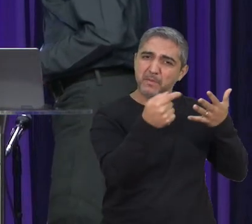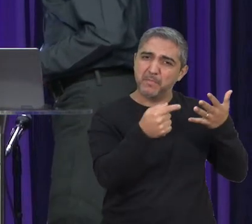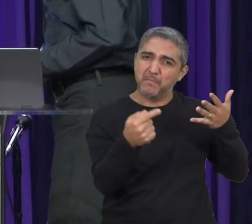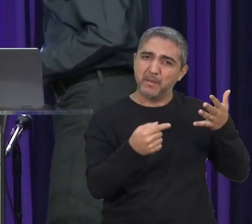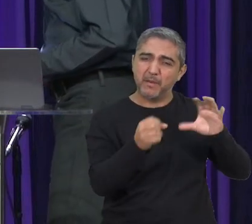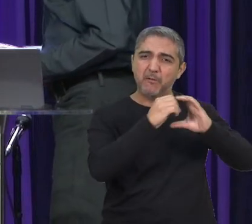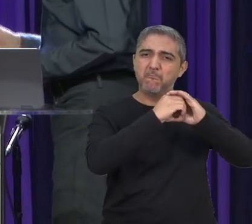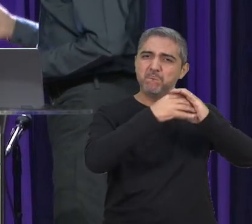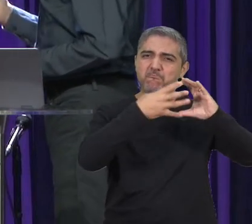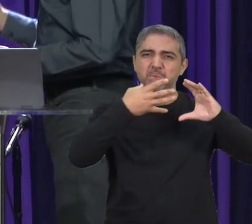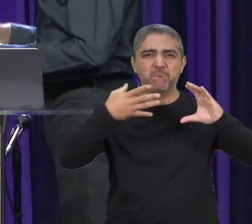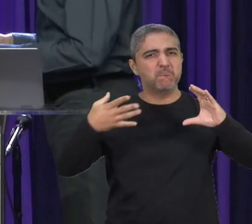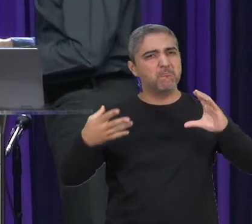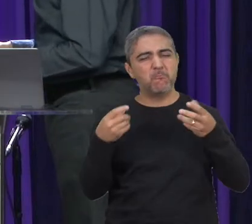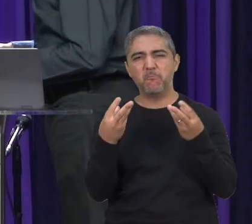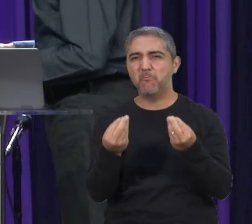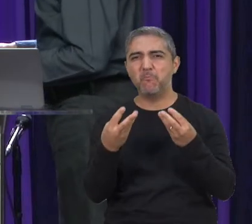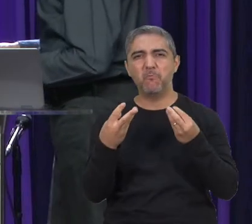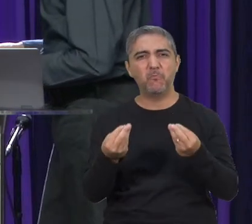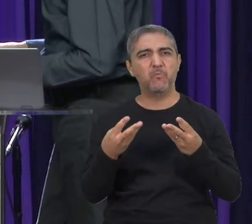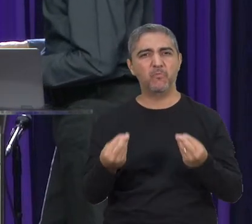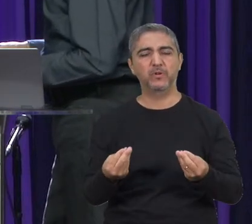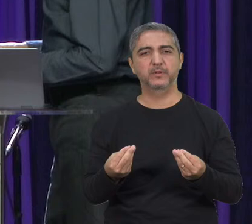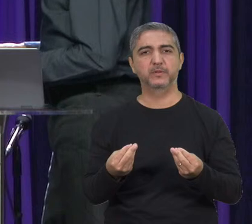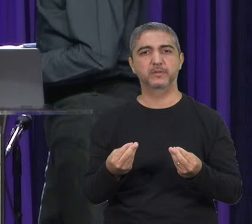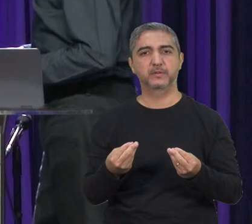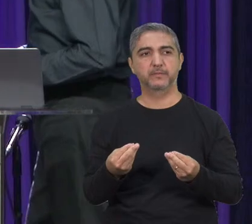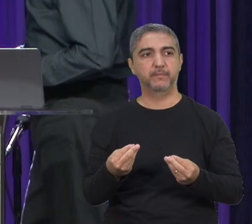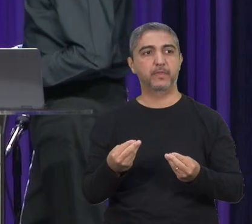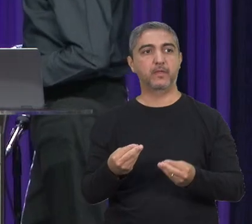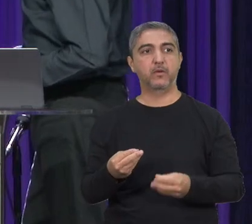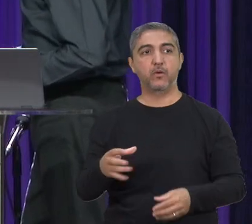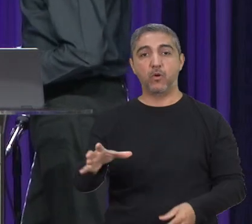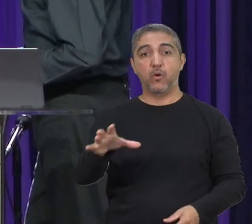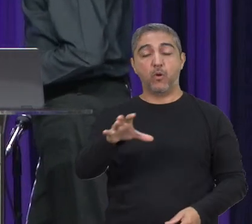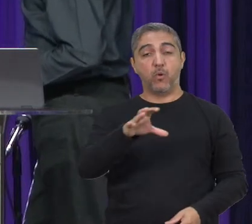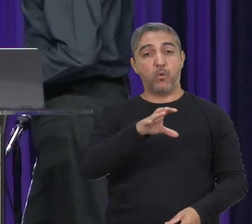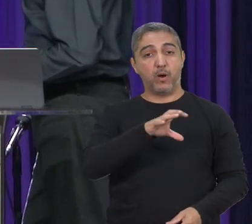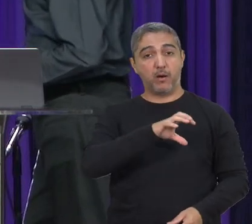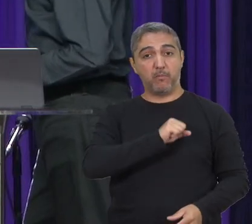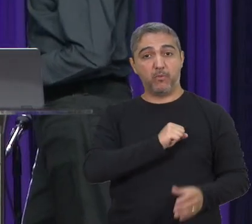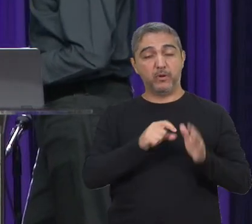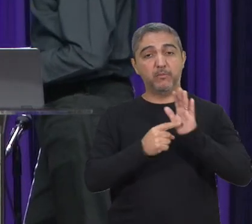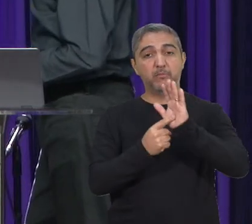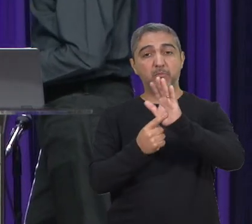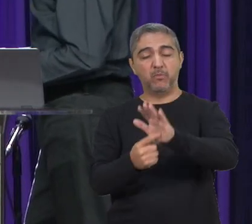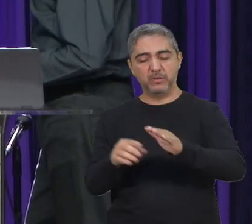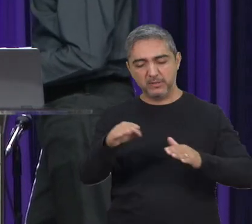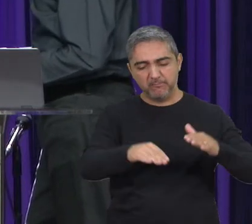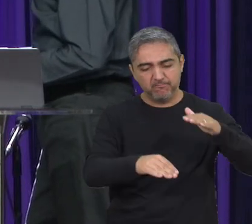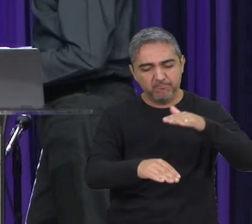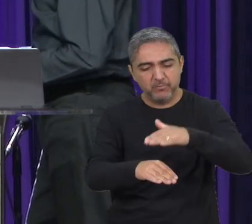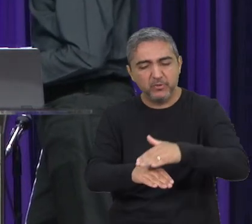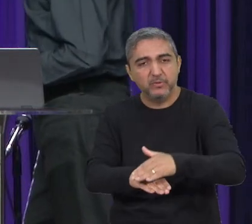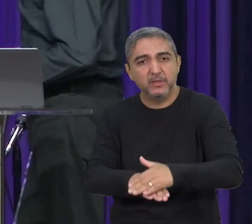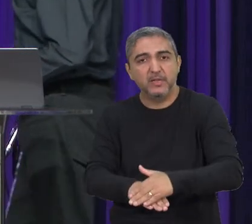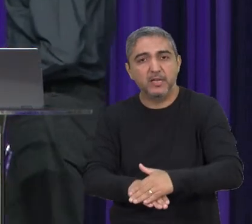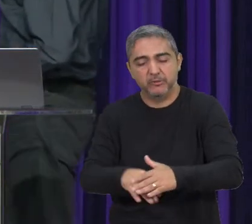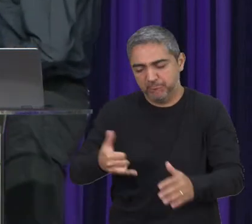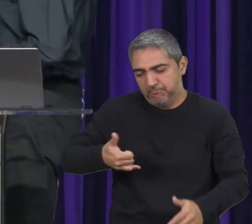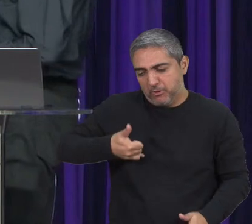ciumento. A humildade, porque o amor não é presunçoso.